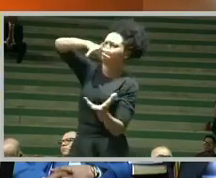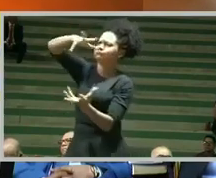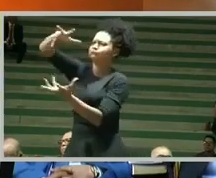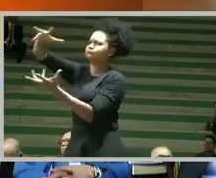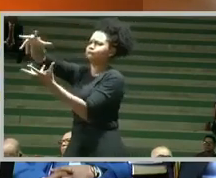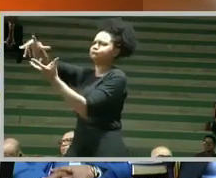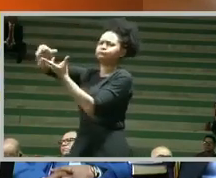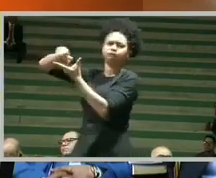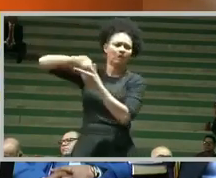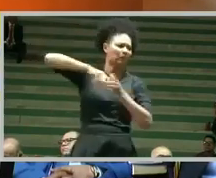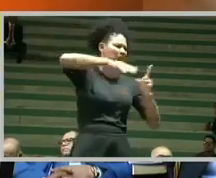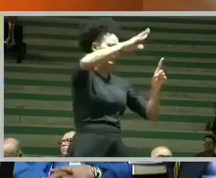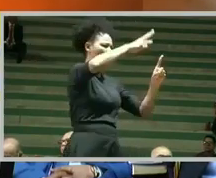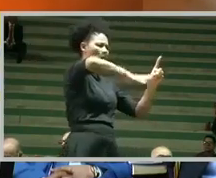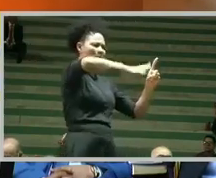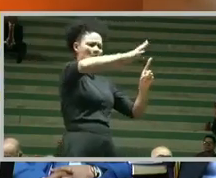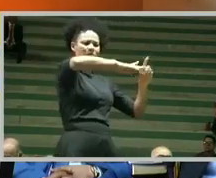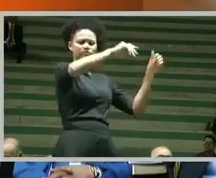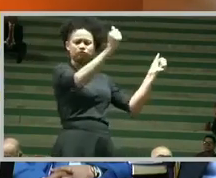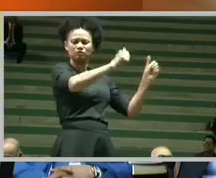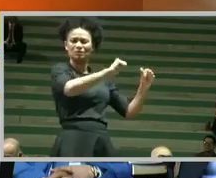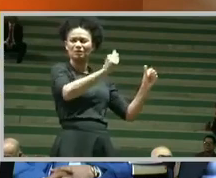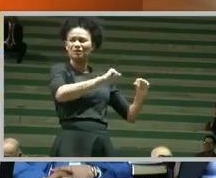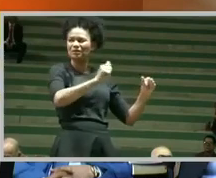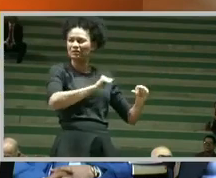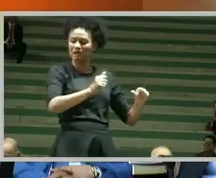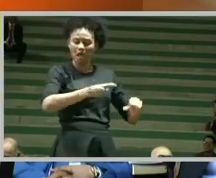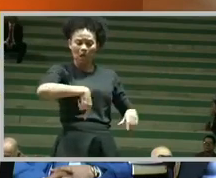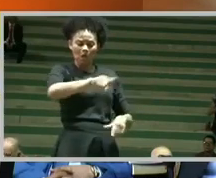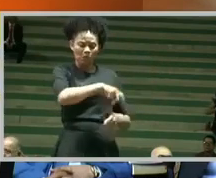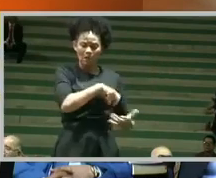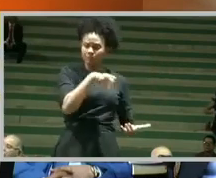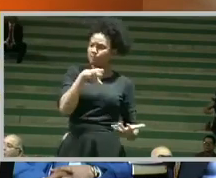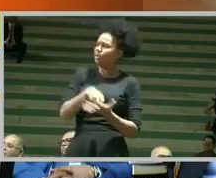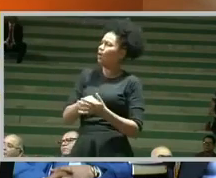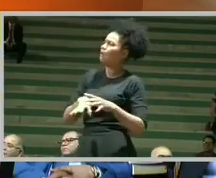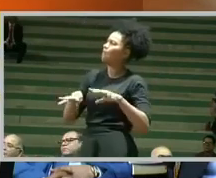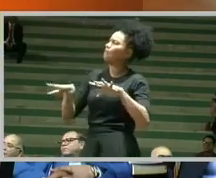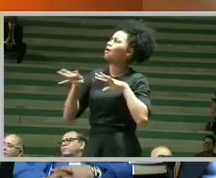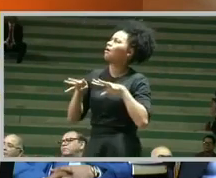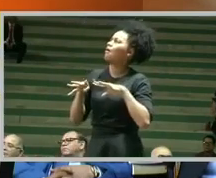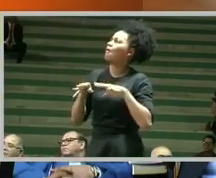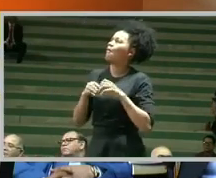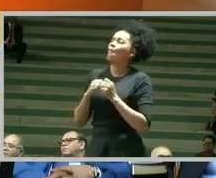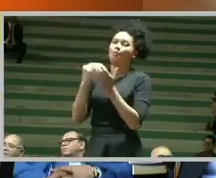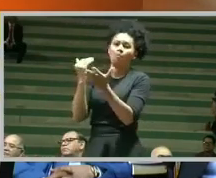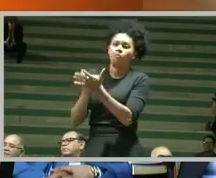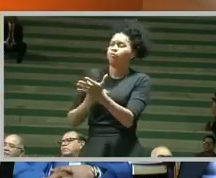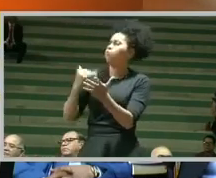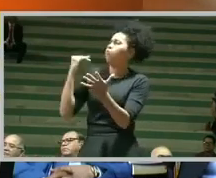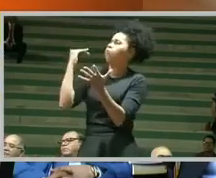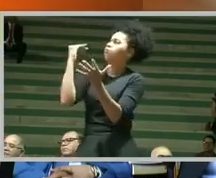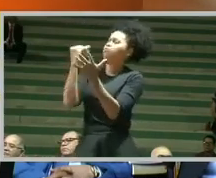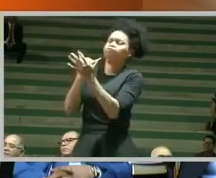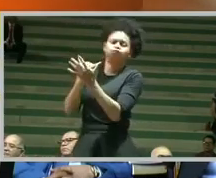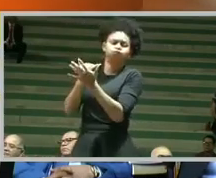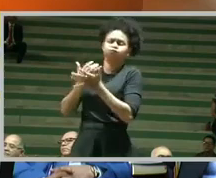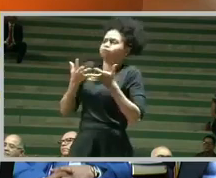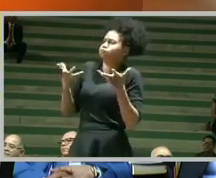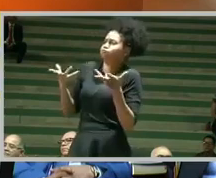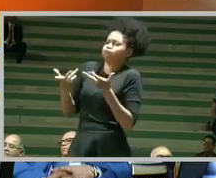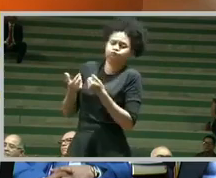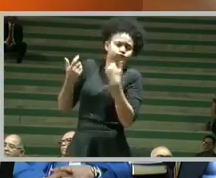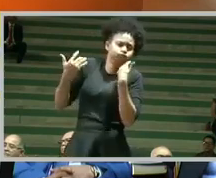Os idólatras, diante do que Deus fez, estão agora de joelho dizendo: grandes coisas fez